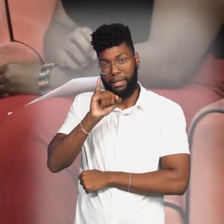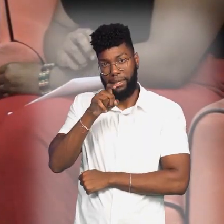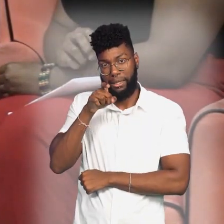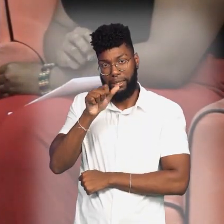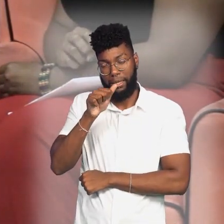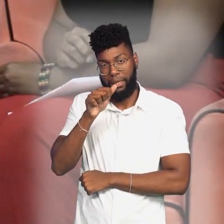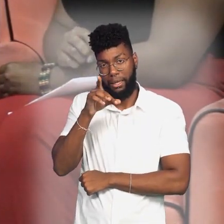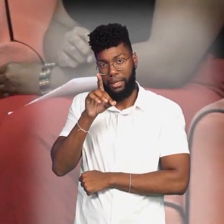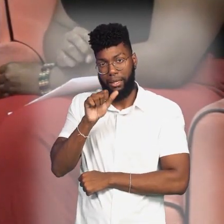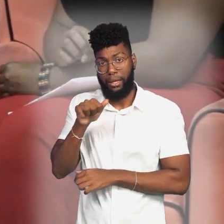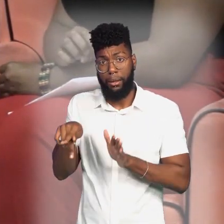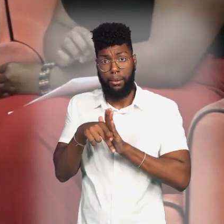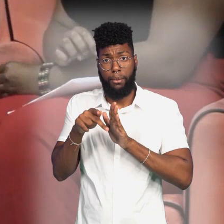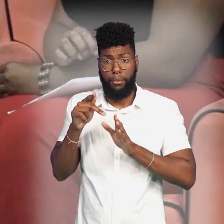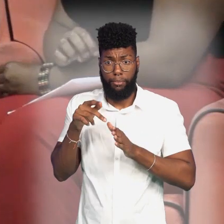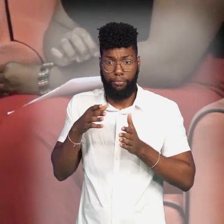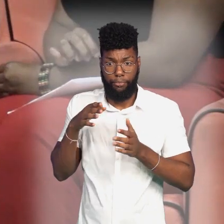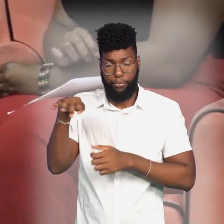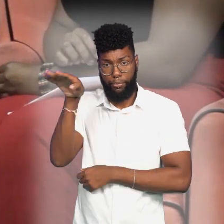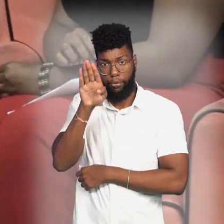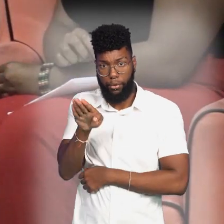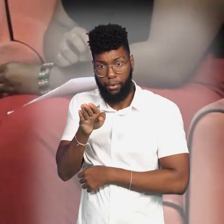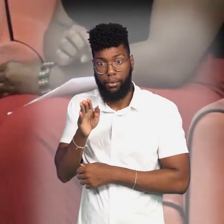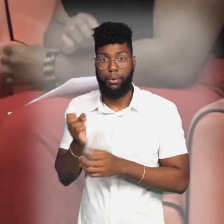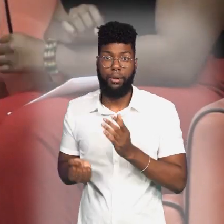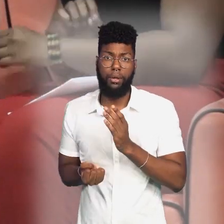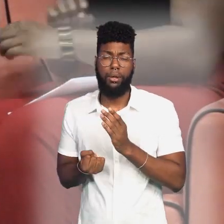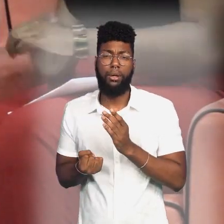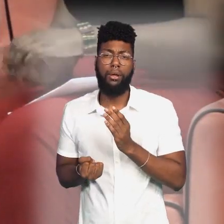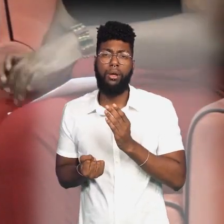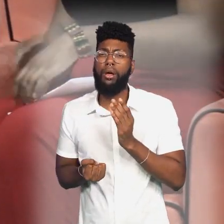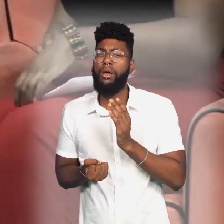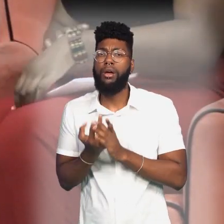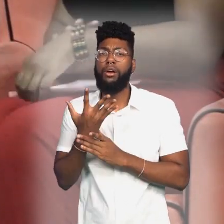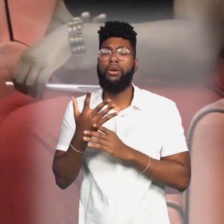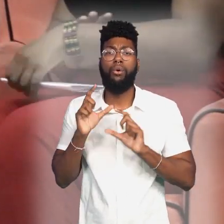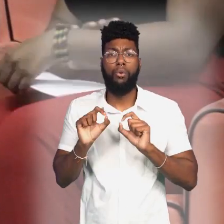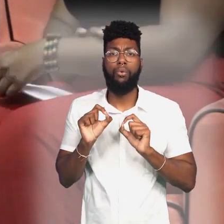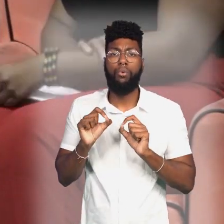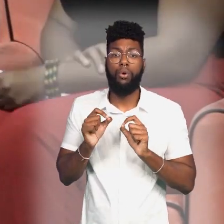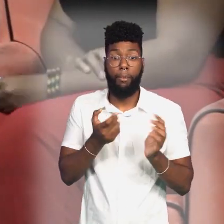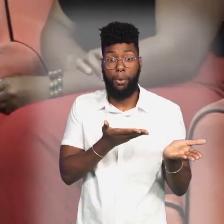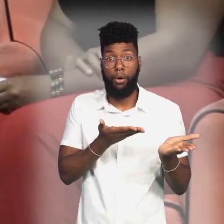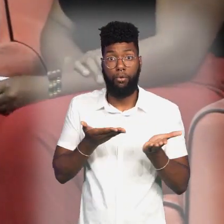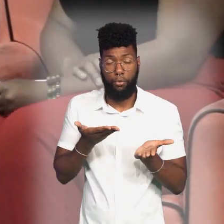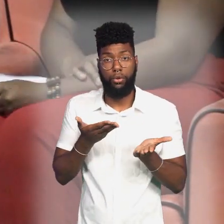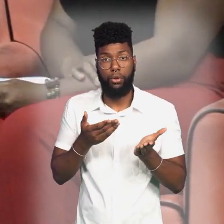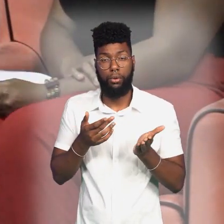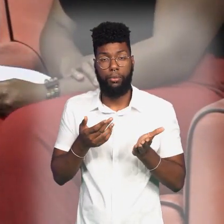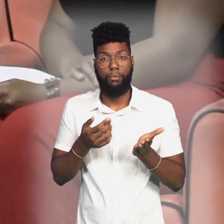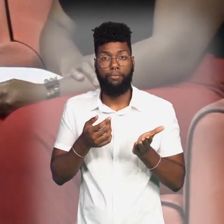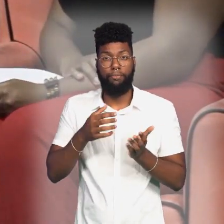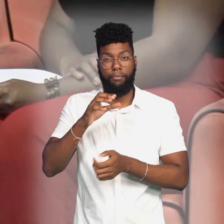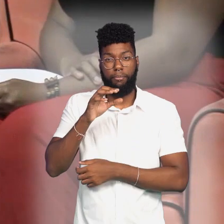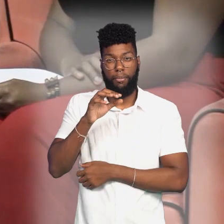fazer feijoada para 7 de setembro. Sim. Convidou o corpo diplomático. Eu passei um mês